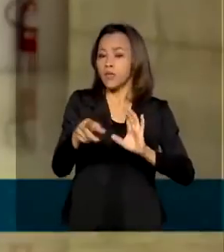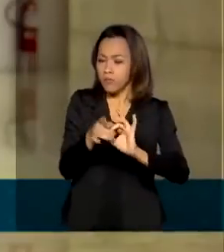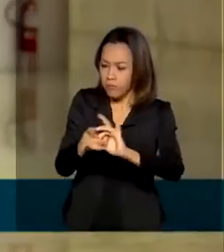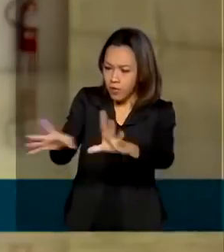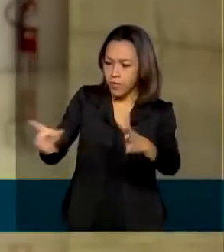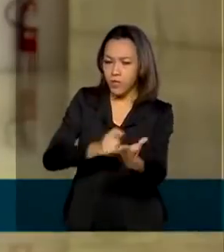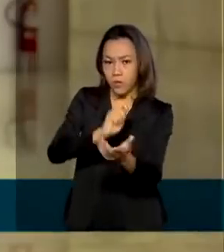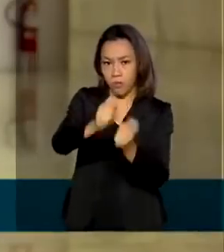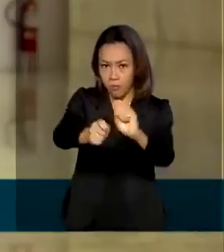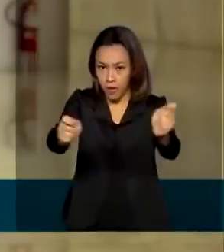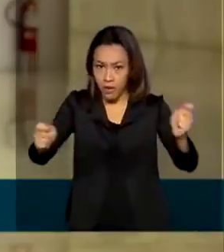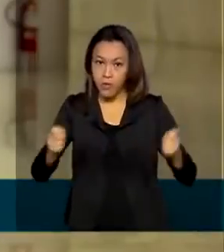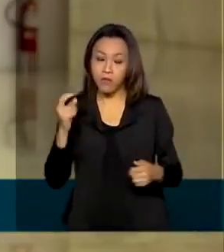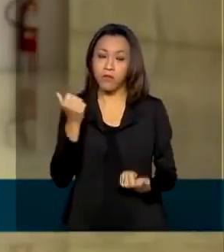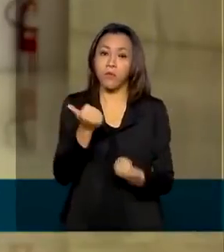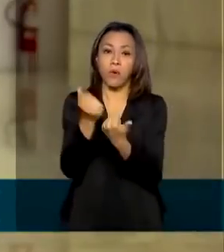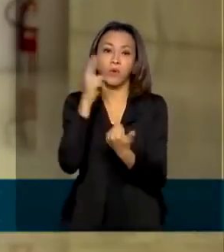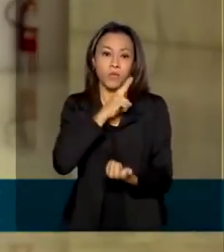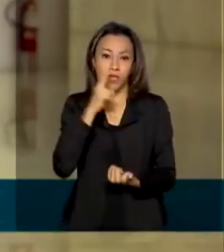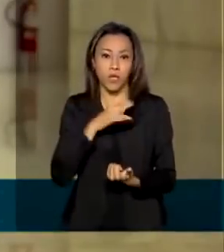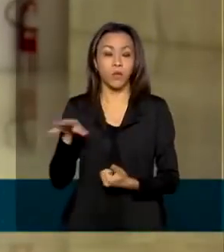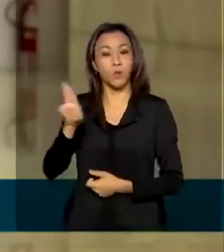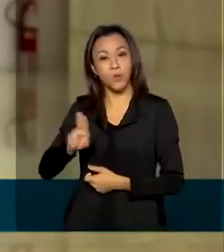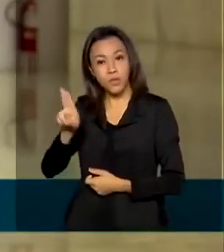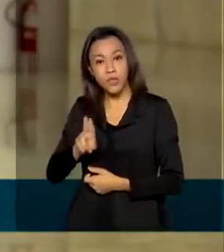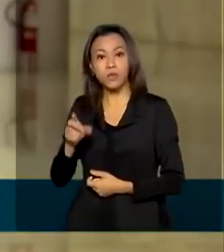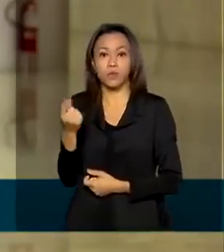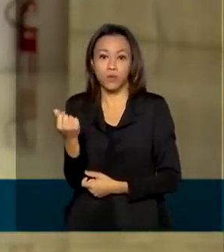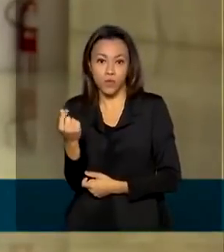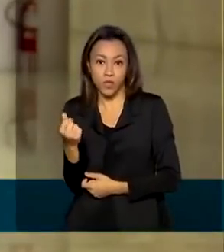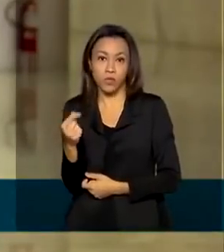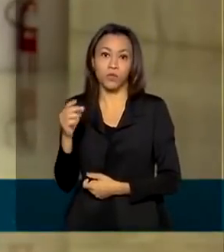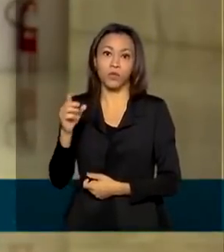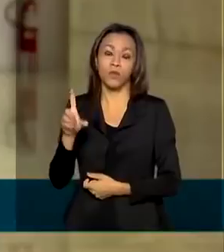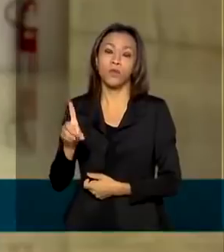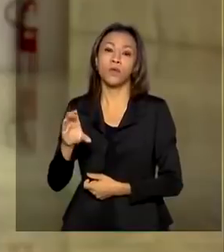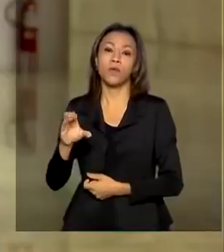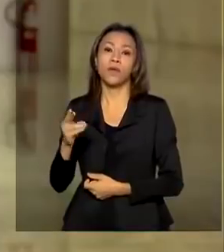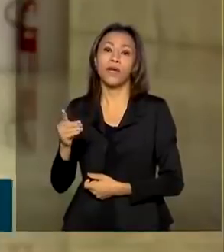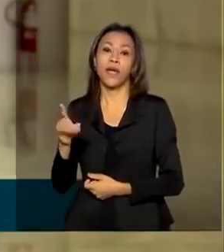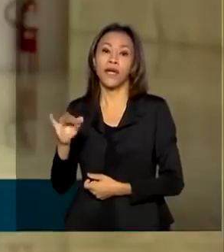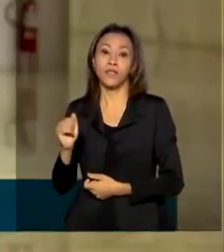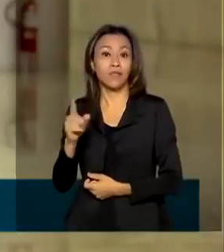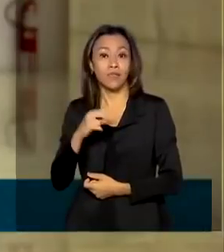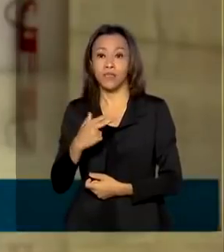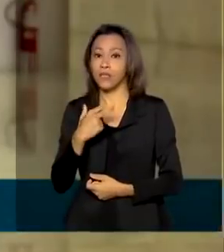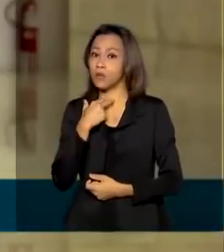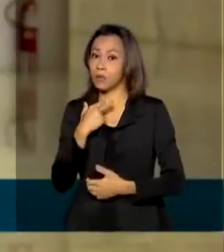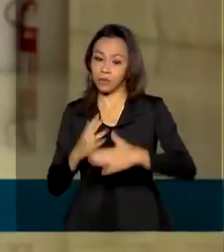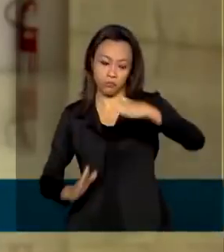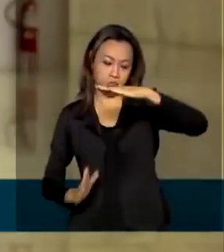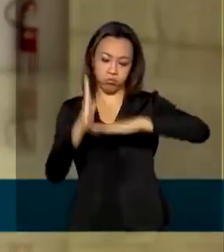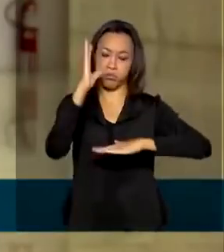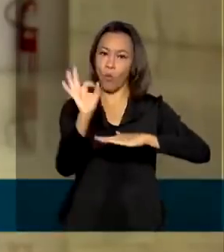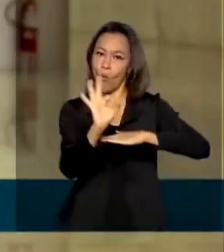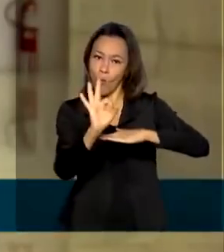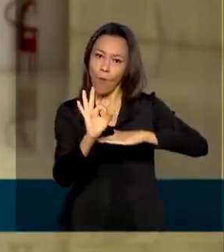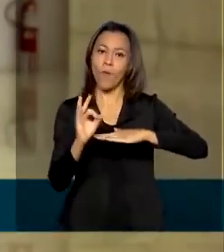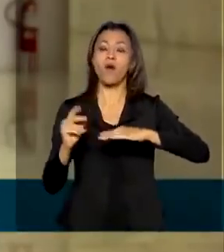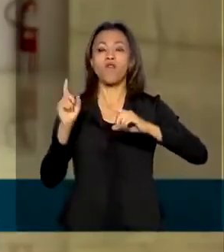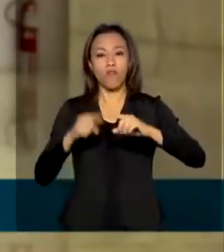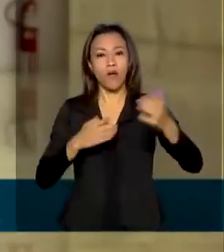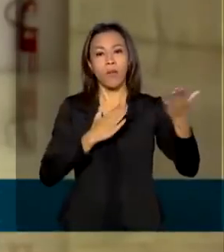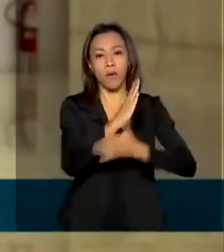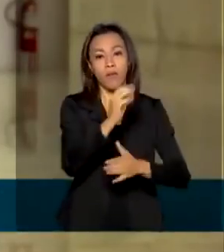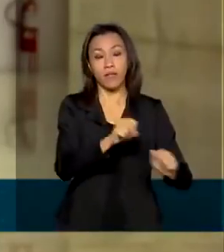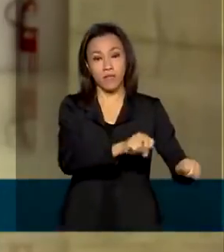auxílio emergencial por crédito extraordinário, sem ferir o teto de gastos da União, foi aprovada na semana passada pelo